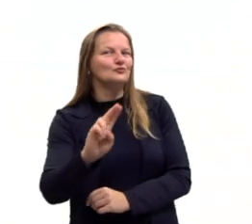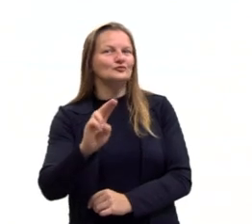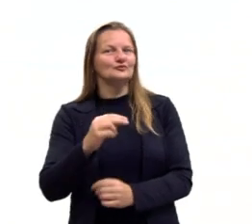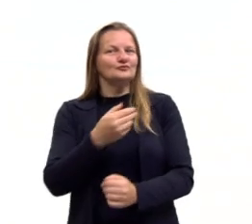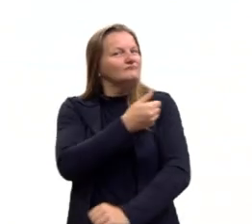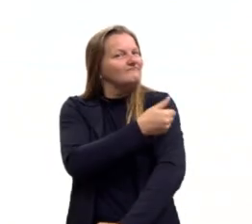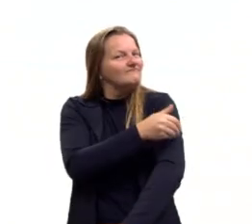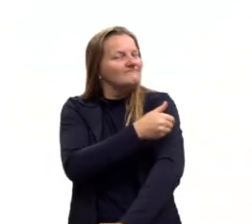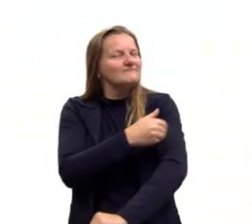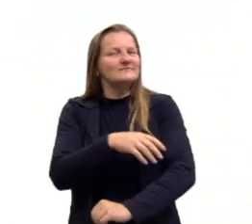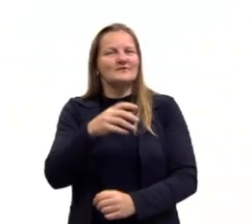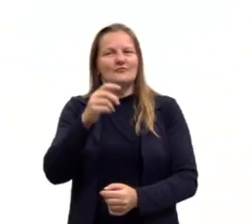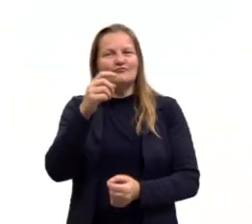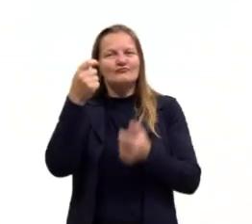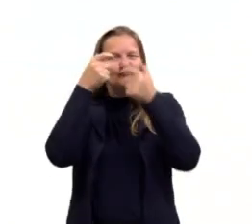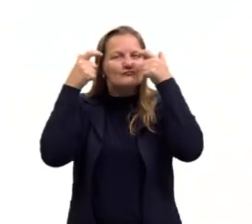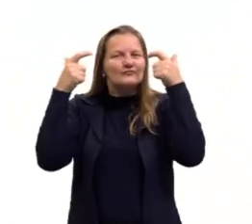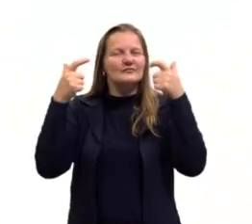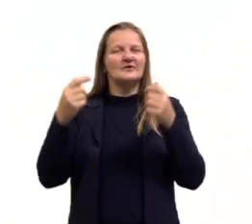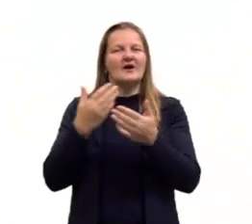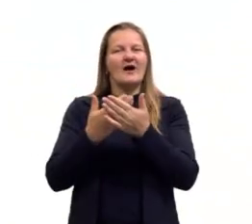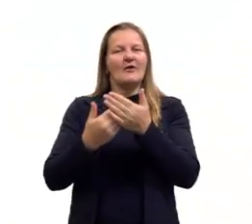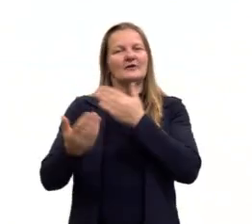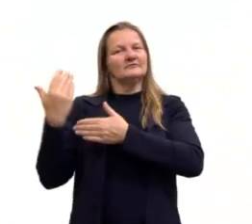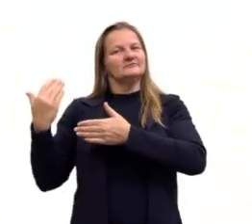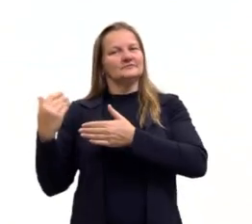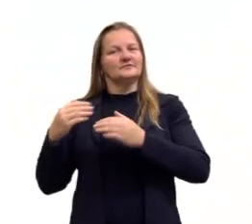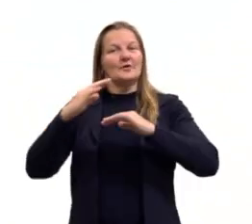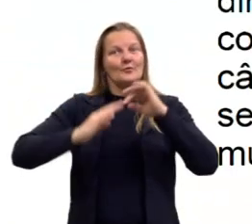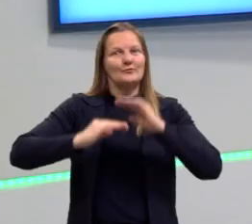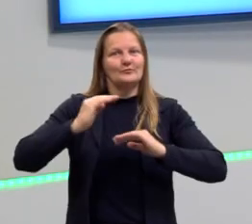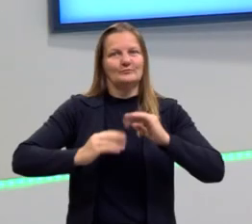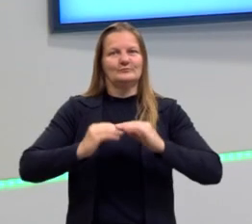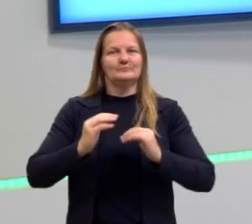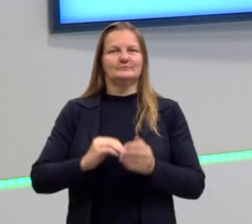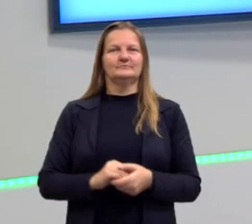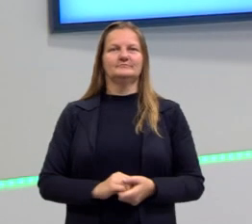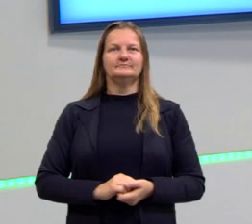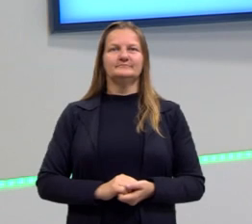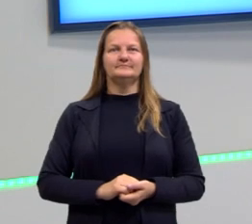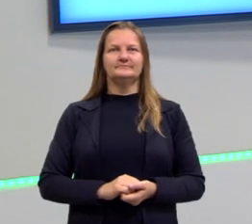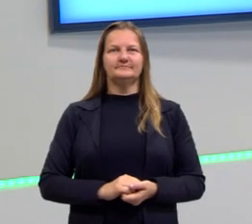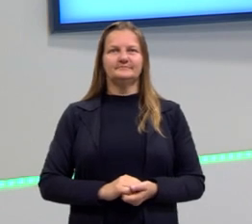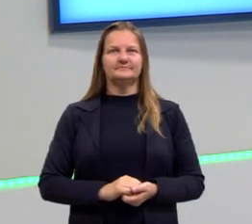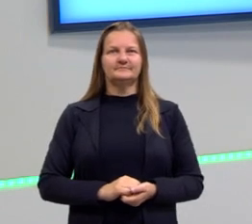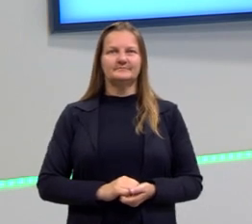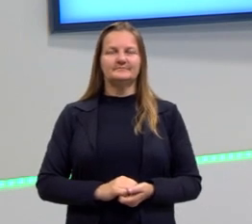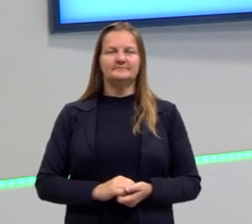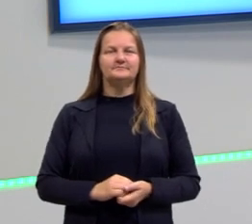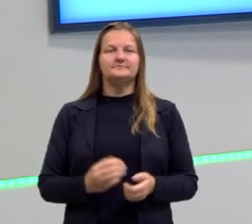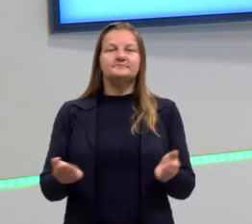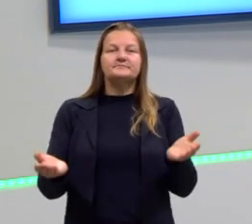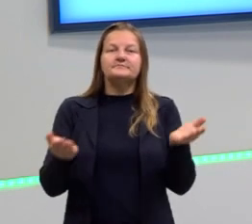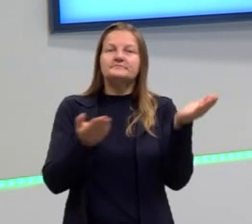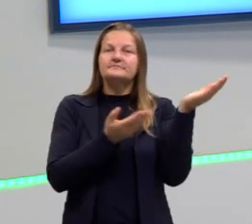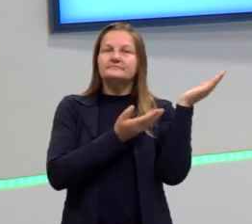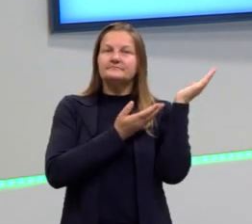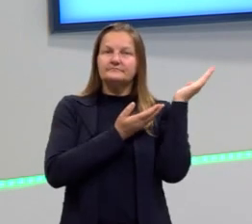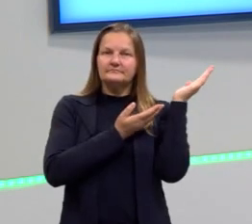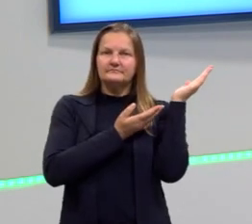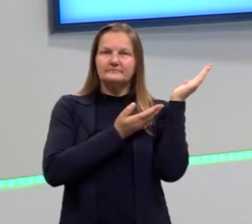que nós já adquirimos nas aulas anteriores então eu trouxe aqui para vocês